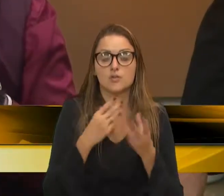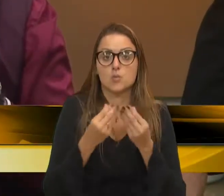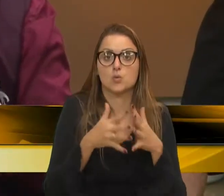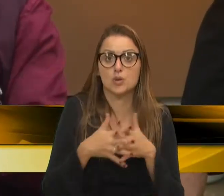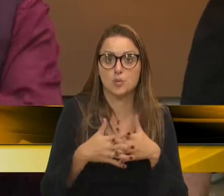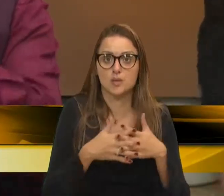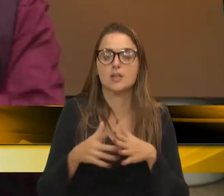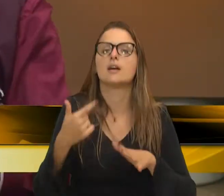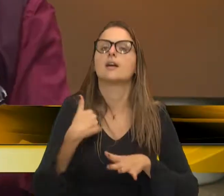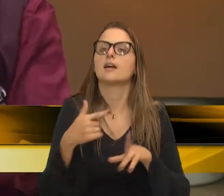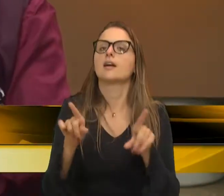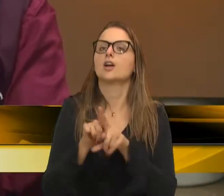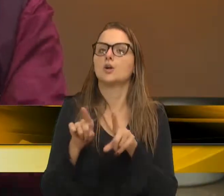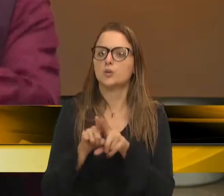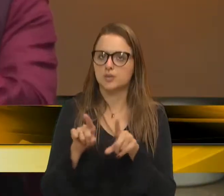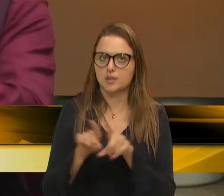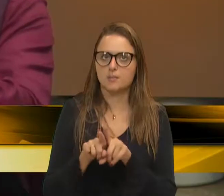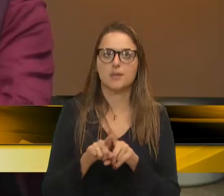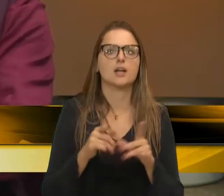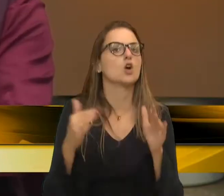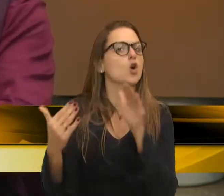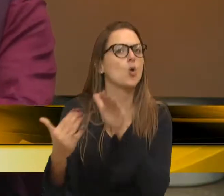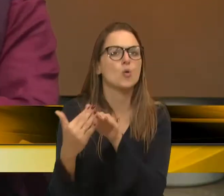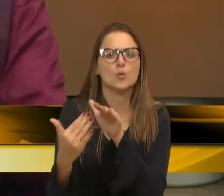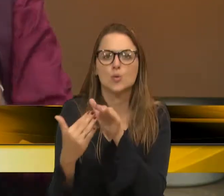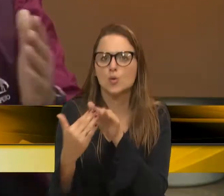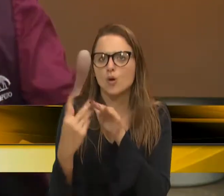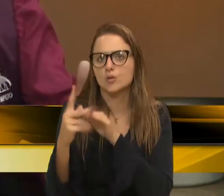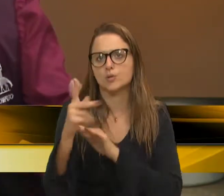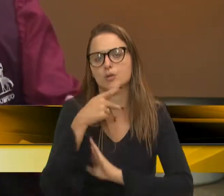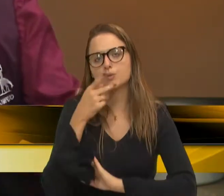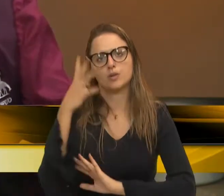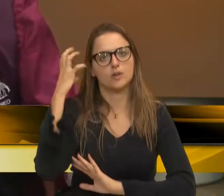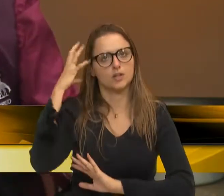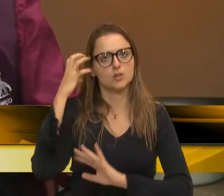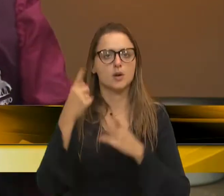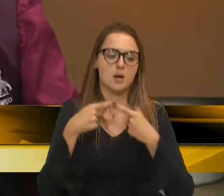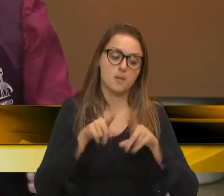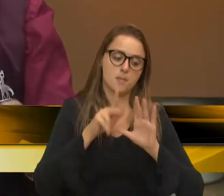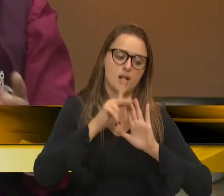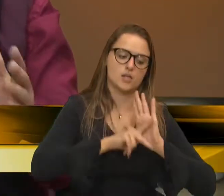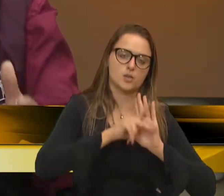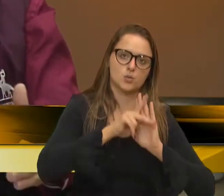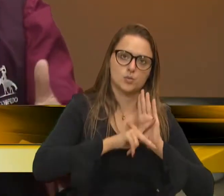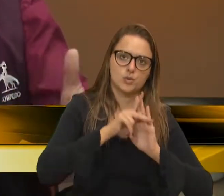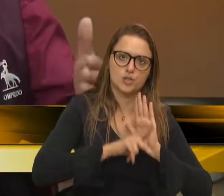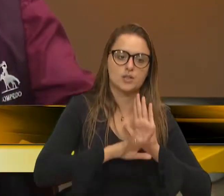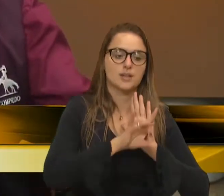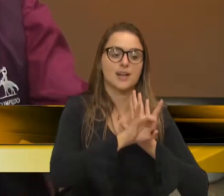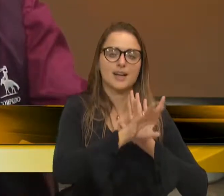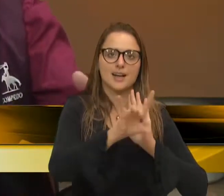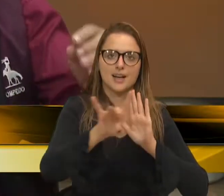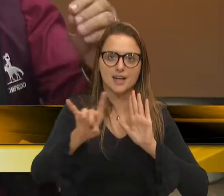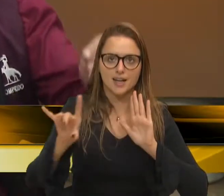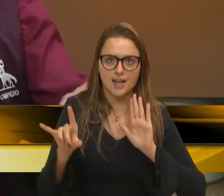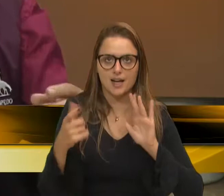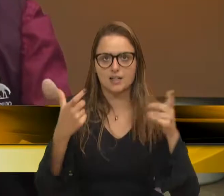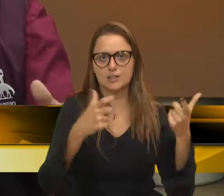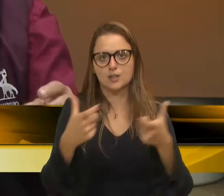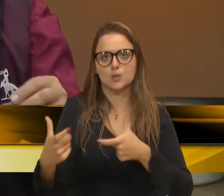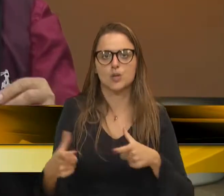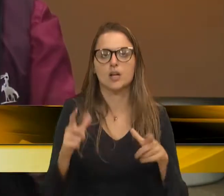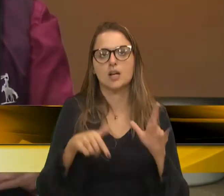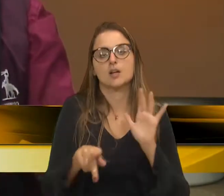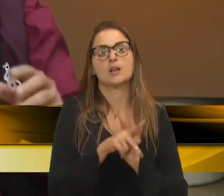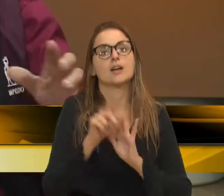eu também, enfim, assino embaixo isso. Mas esse projeto, cada caso é um caso, contempla